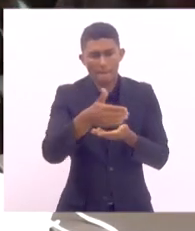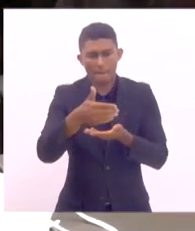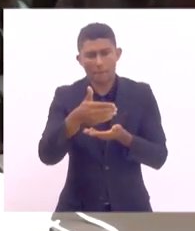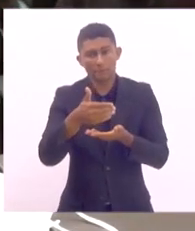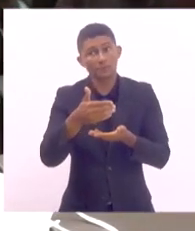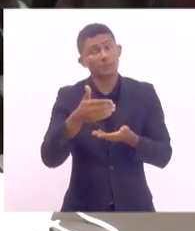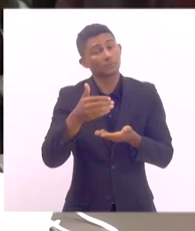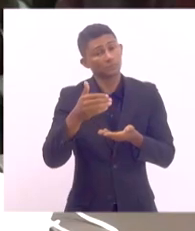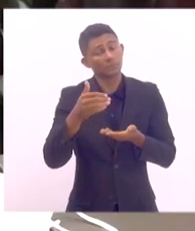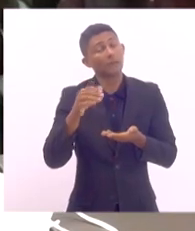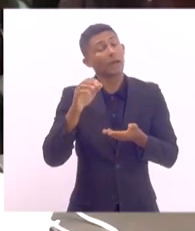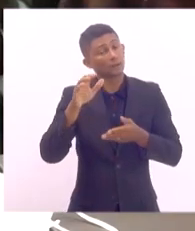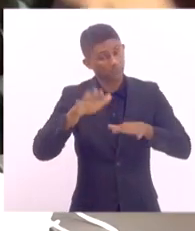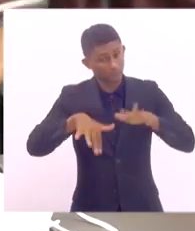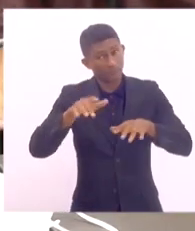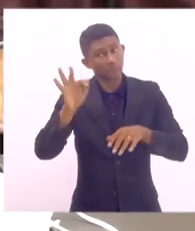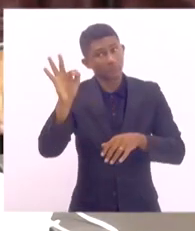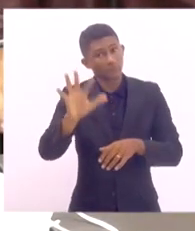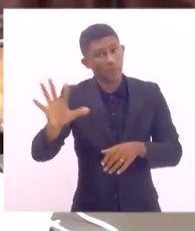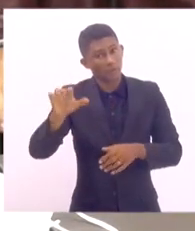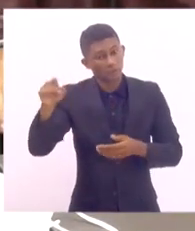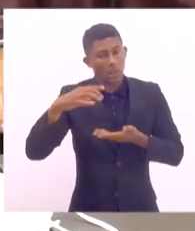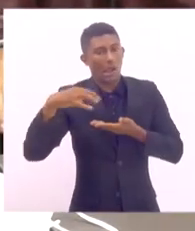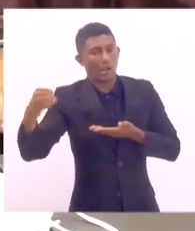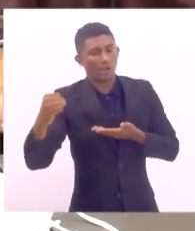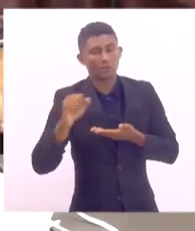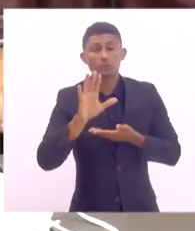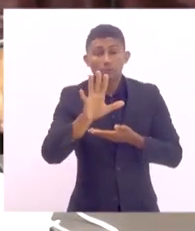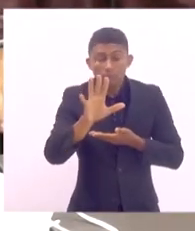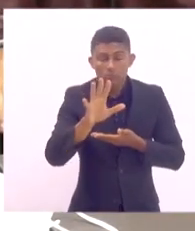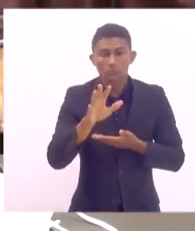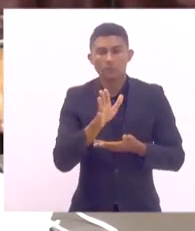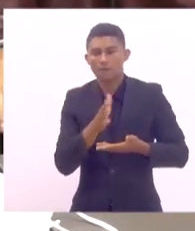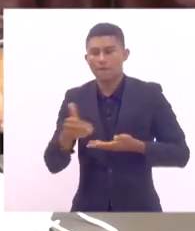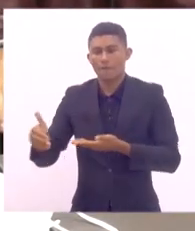salvo essas violências, as receitas estão